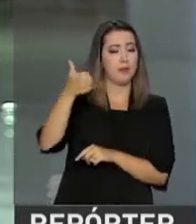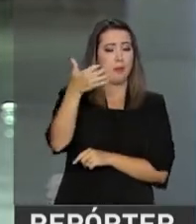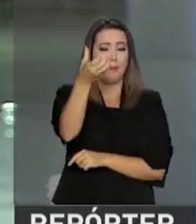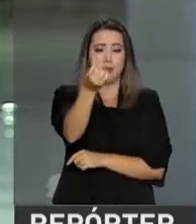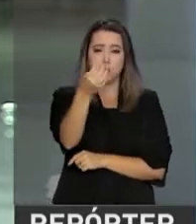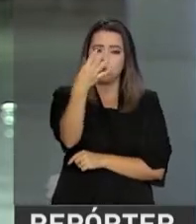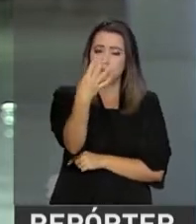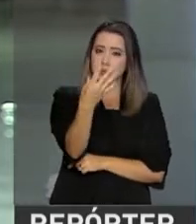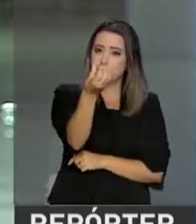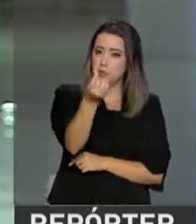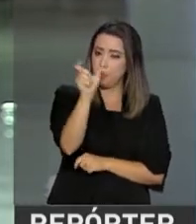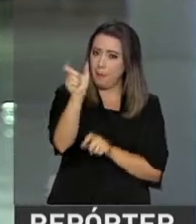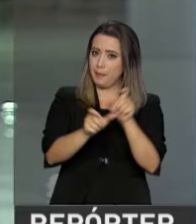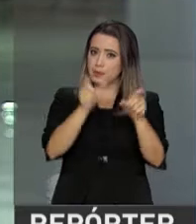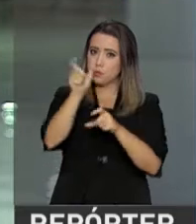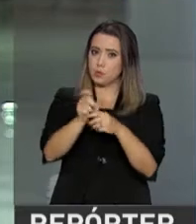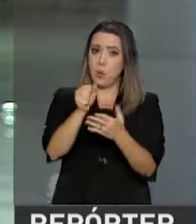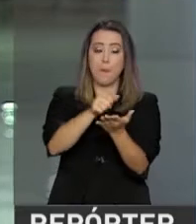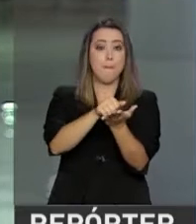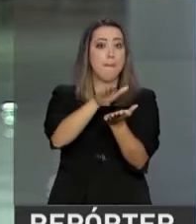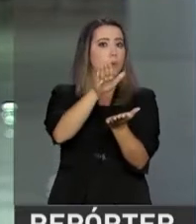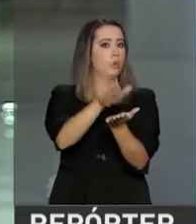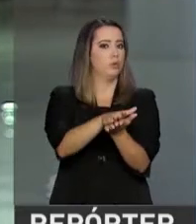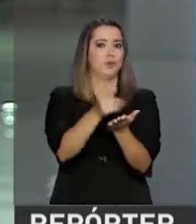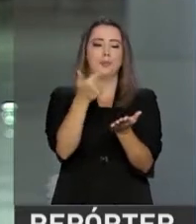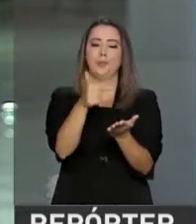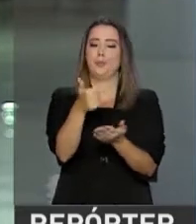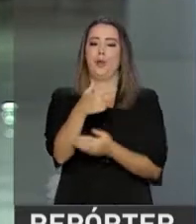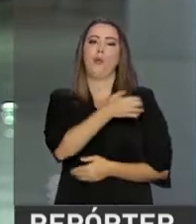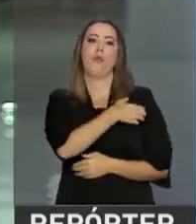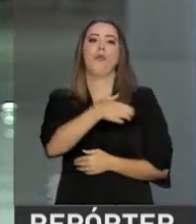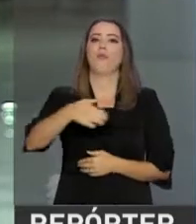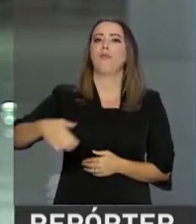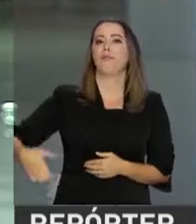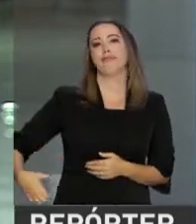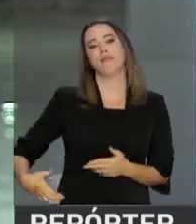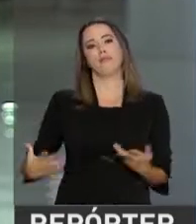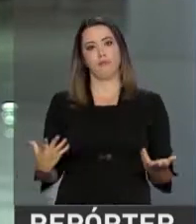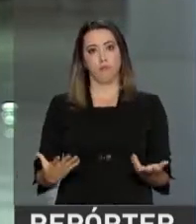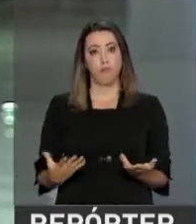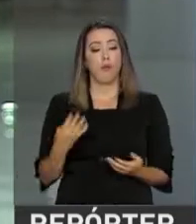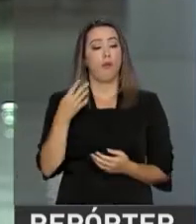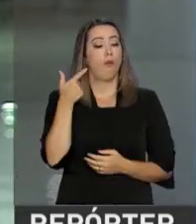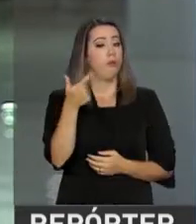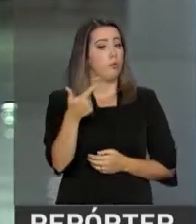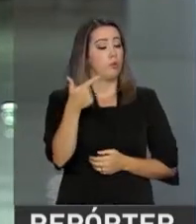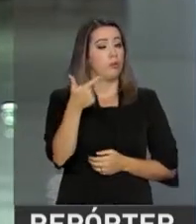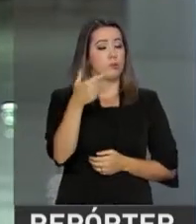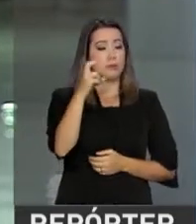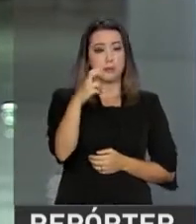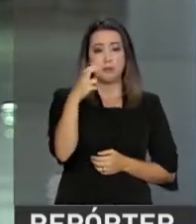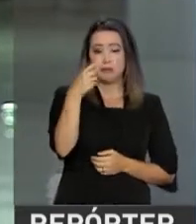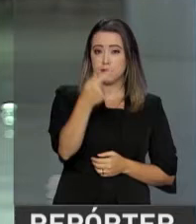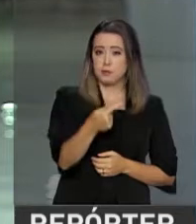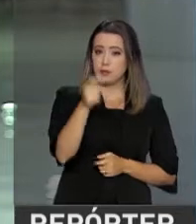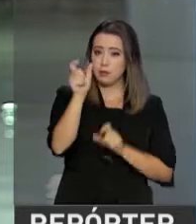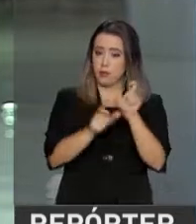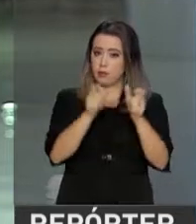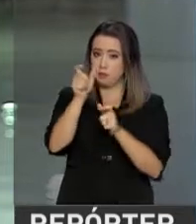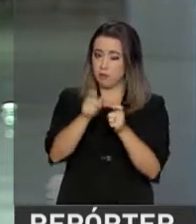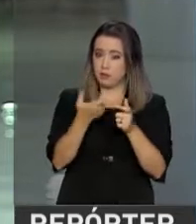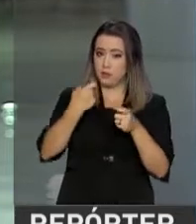1646 condutores foram multados por não usarem o cinto de segurança 257 infrações para